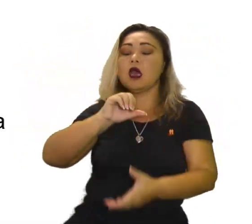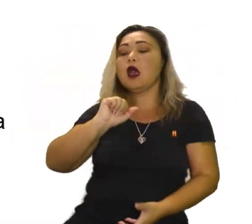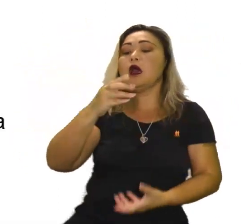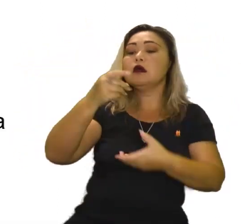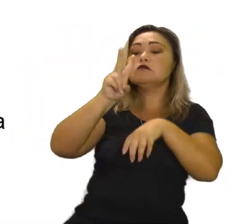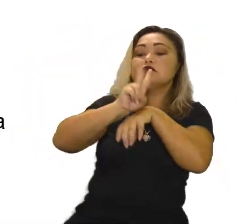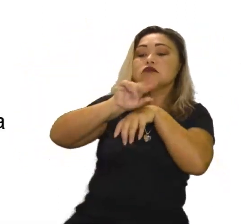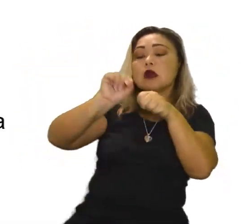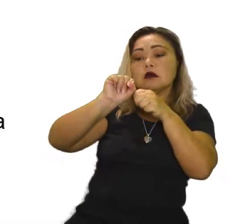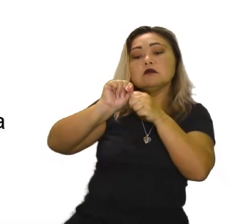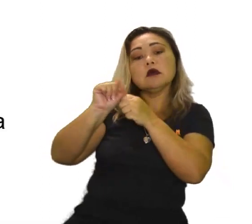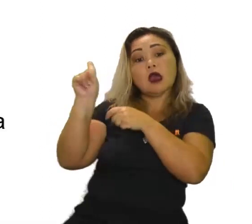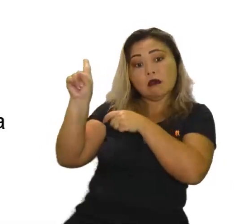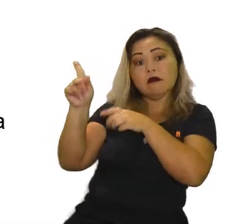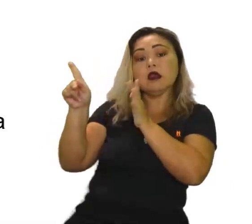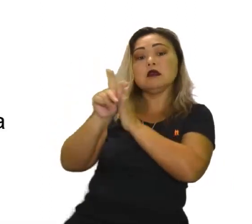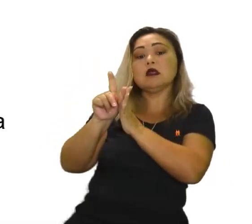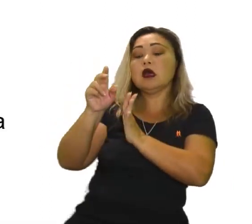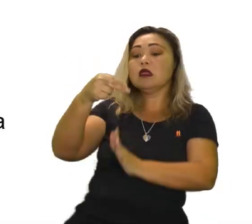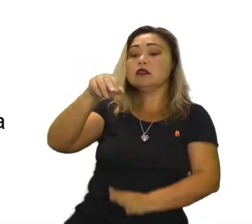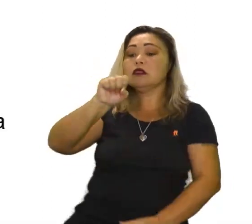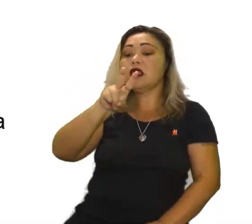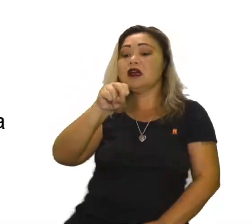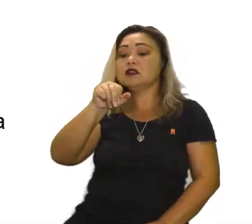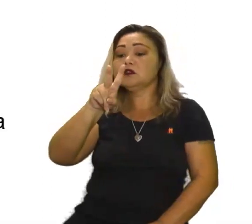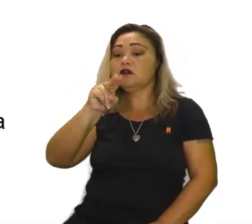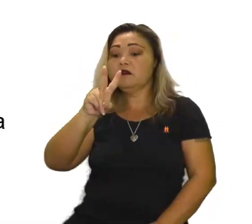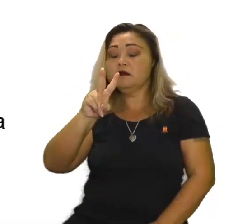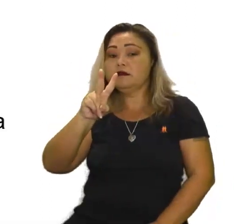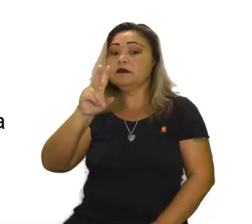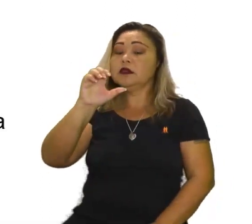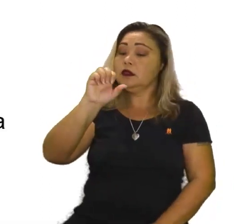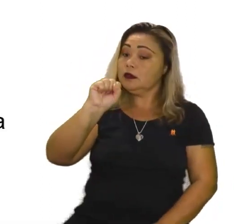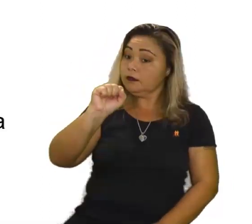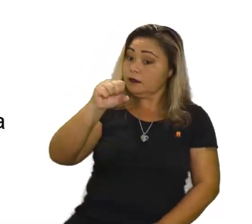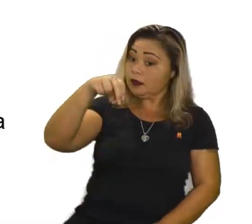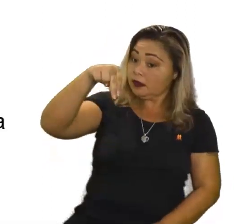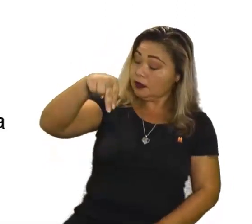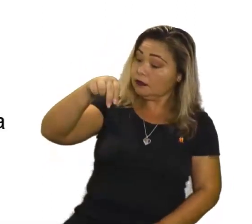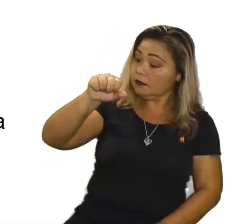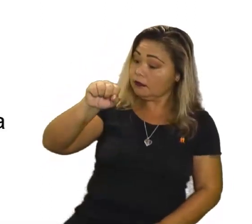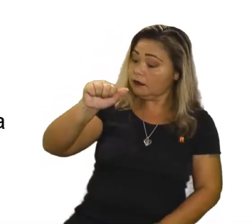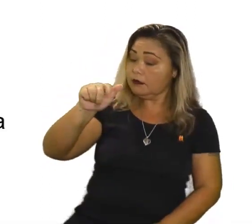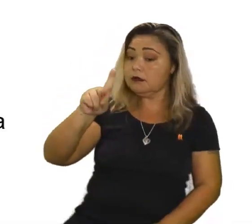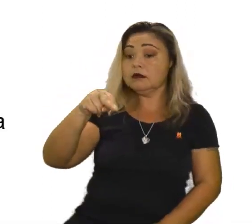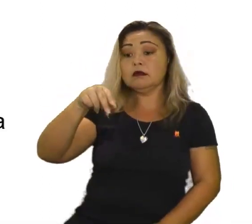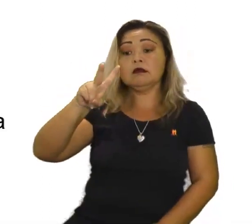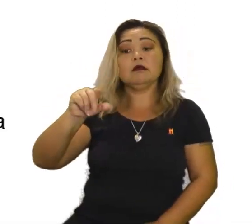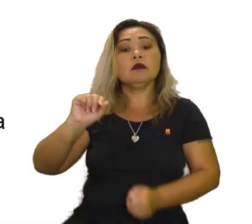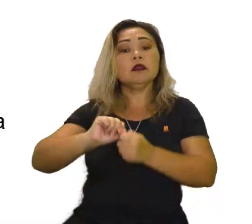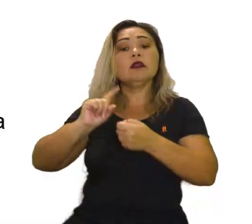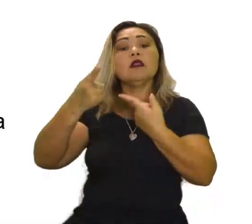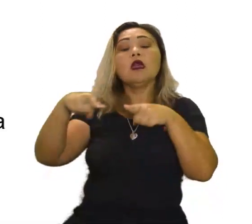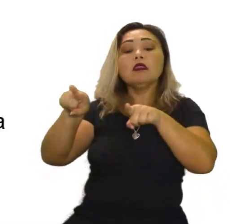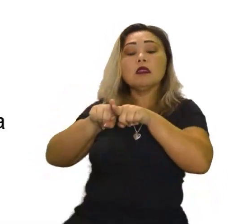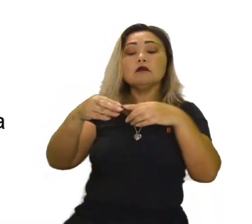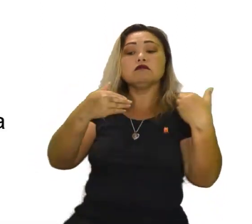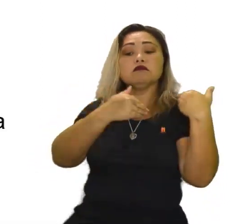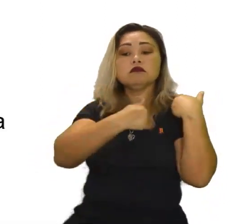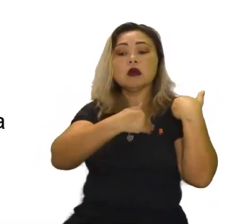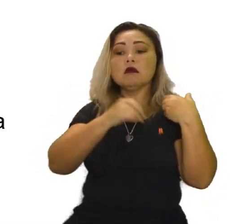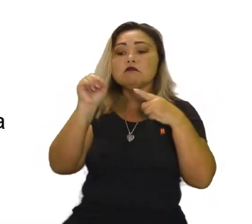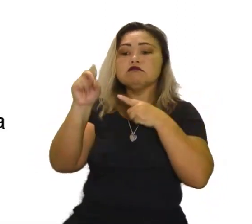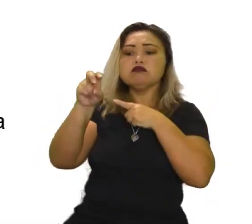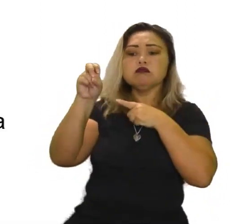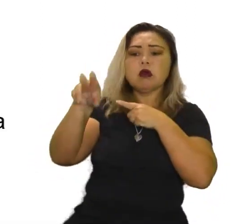essas glândulas. Tá? E também essas glândulas elas têm a capacidade de produção de veneno que